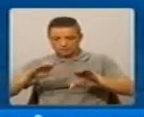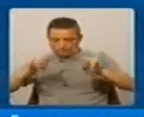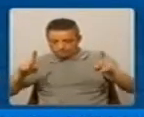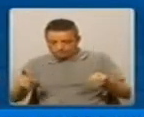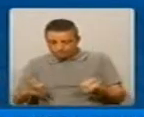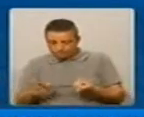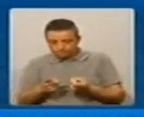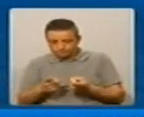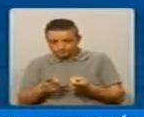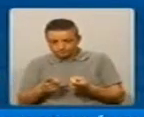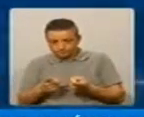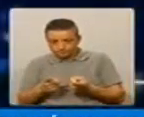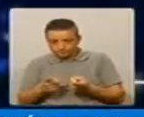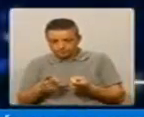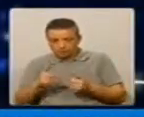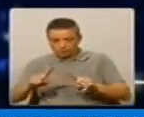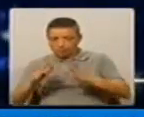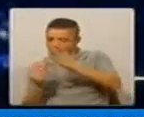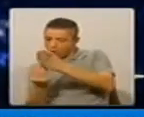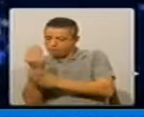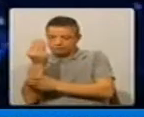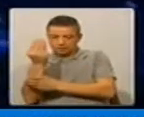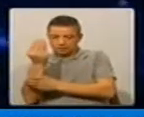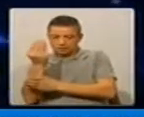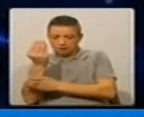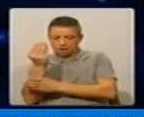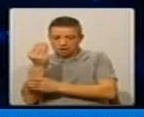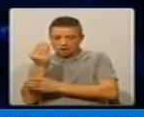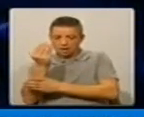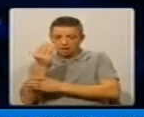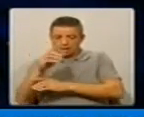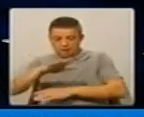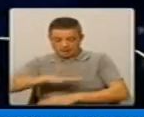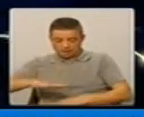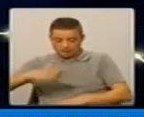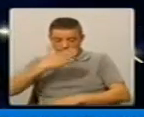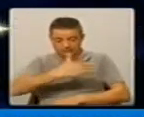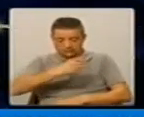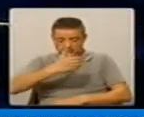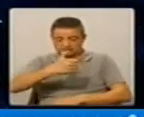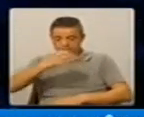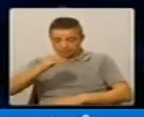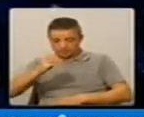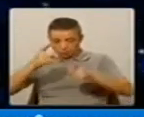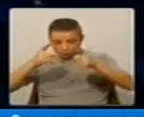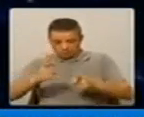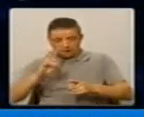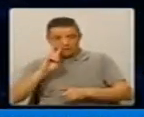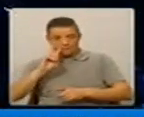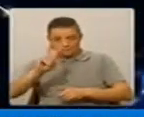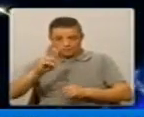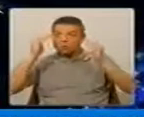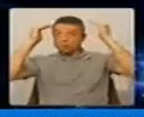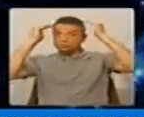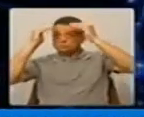de Quasi-Stellar Object. O que é que isto quer dizer? Quer dizer que na década de 50, quando os astrónomos começaram a olhar para o